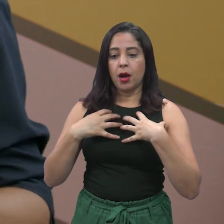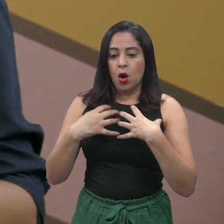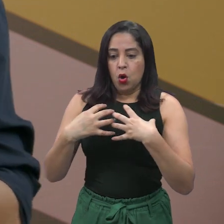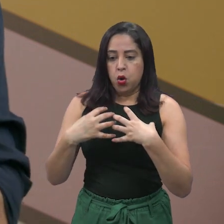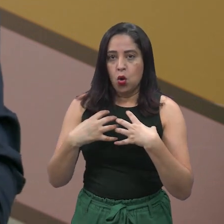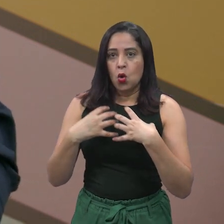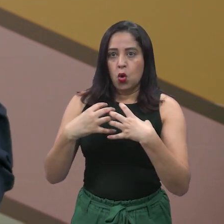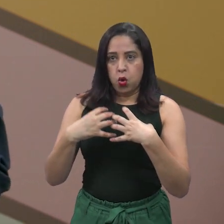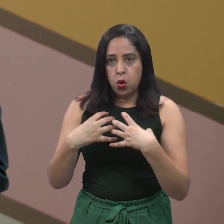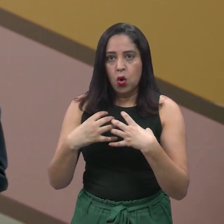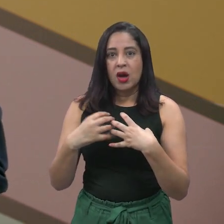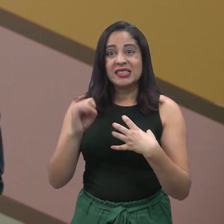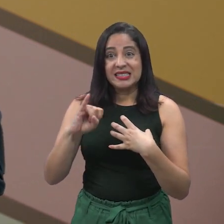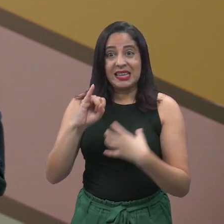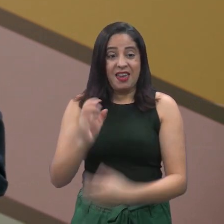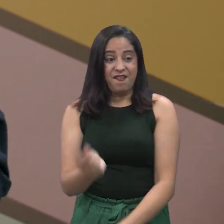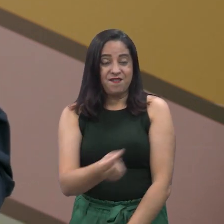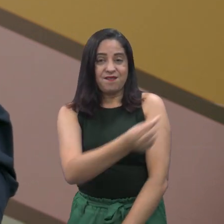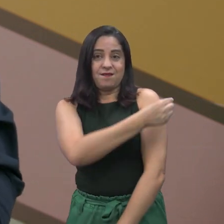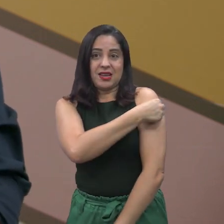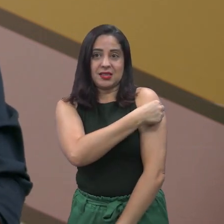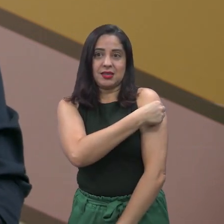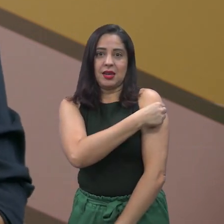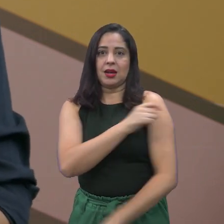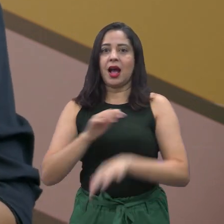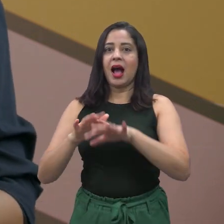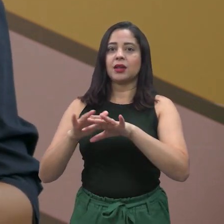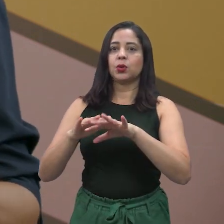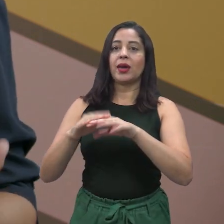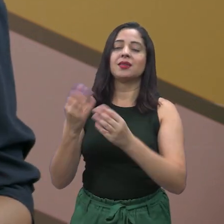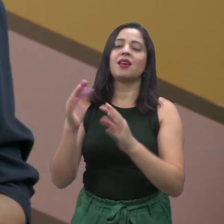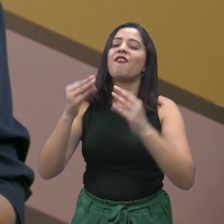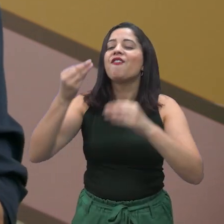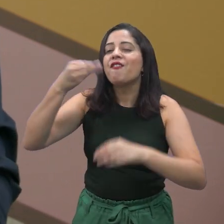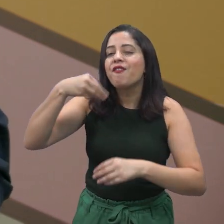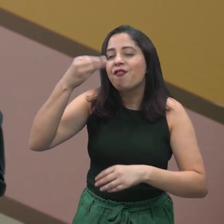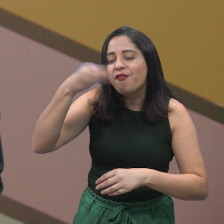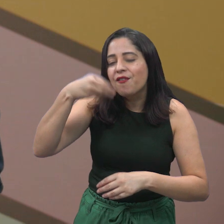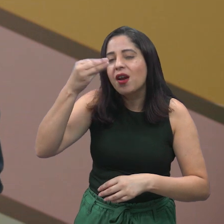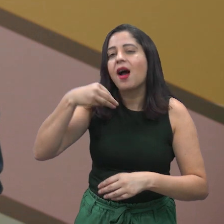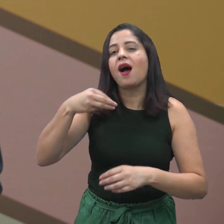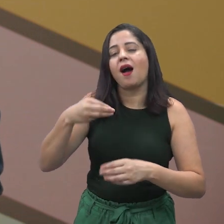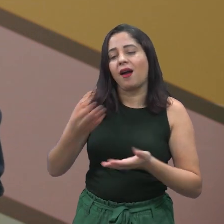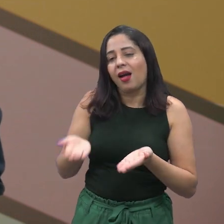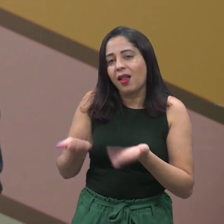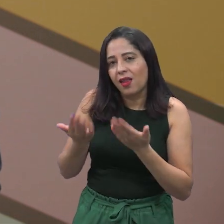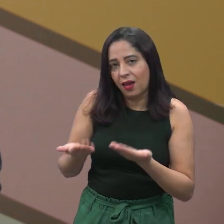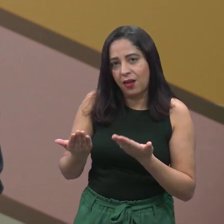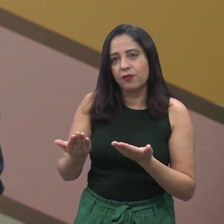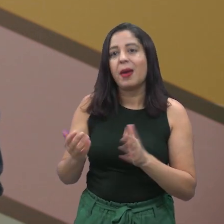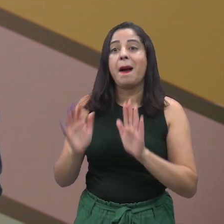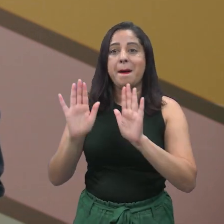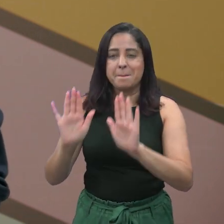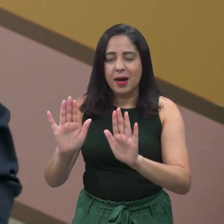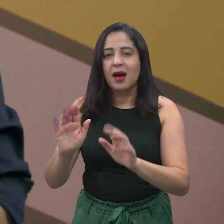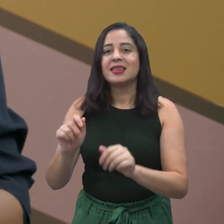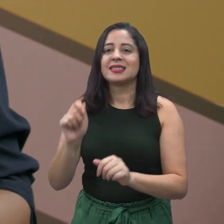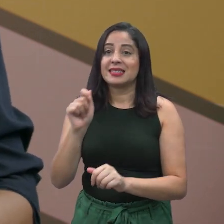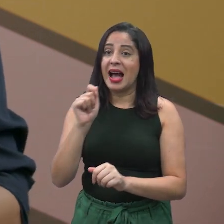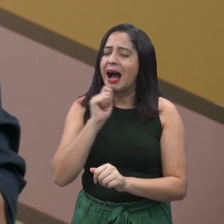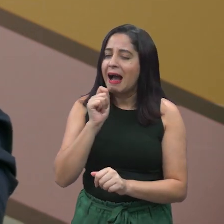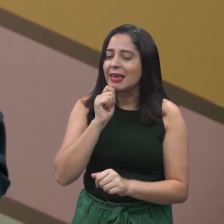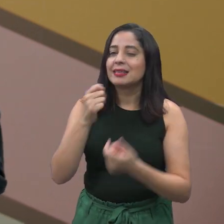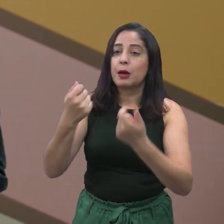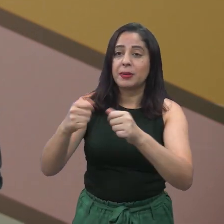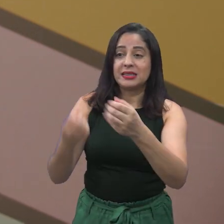a vacinação tende a tentar evitar chegar nesse ponto. Tá certo que temos alguns micro-organismos que nós não temos ainda uma vacina específica,